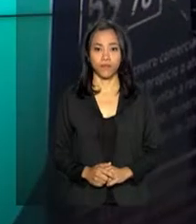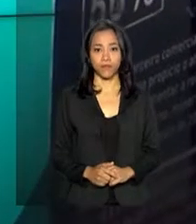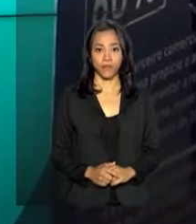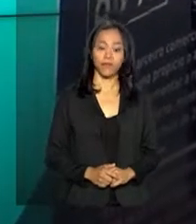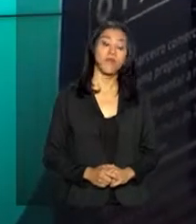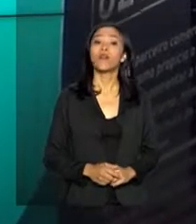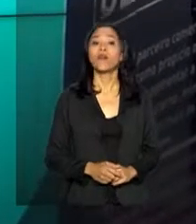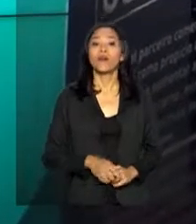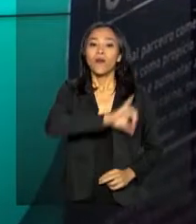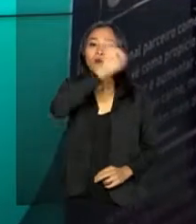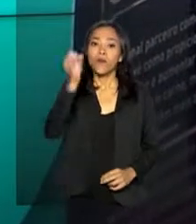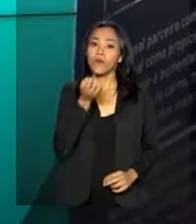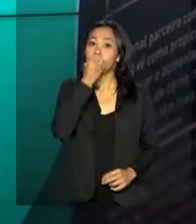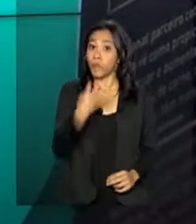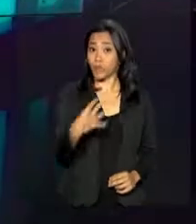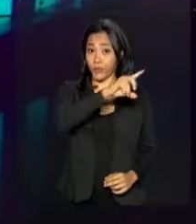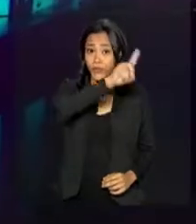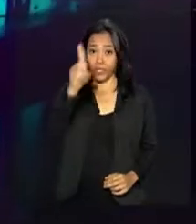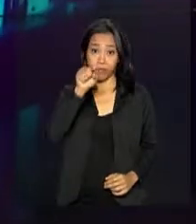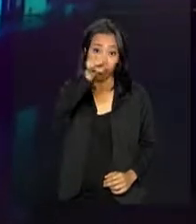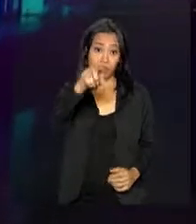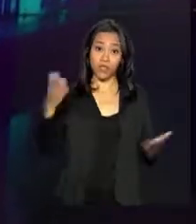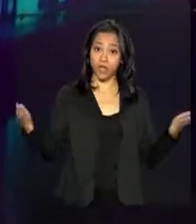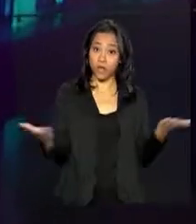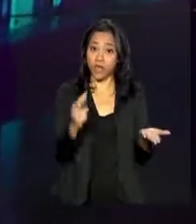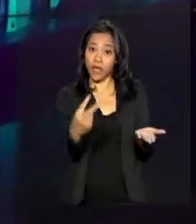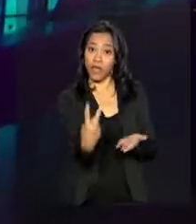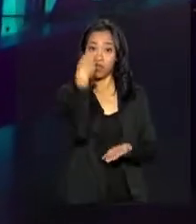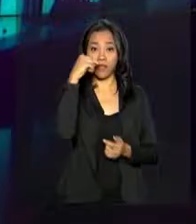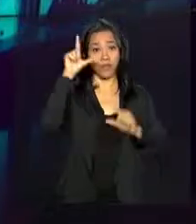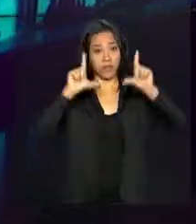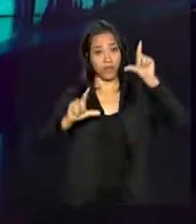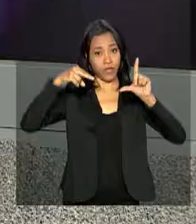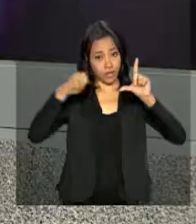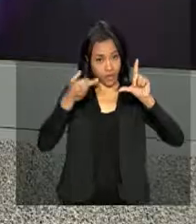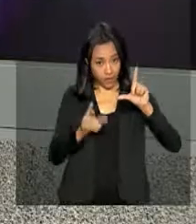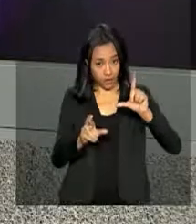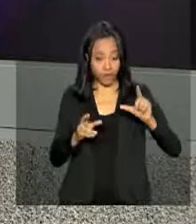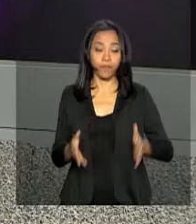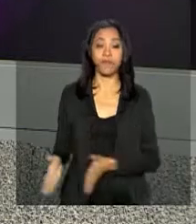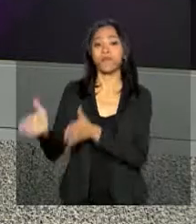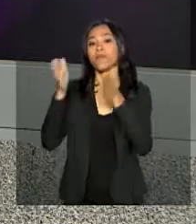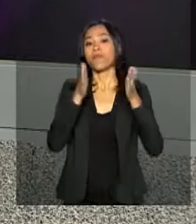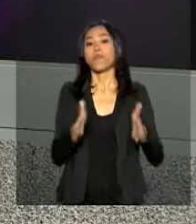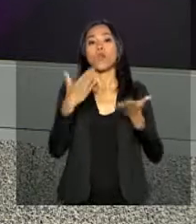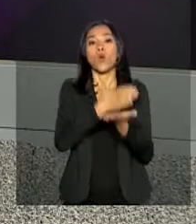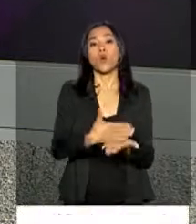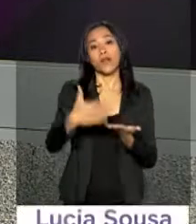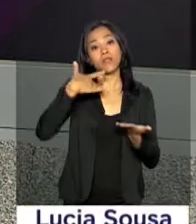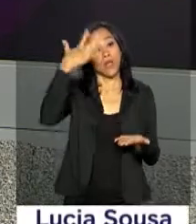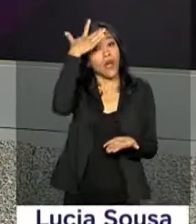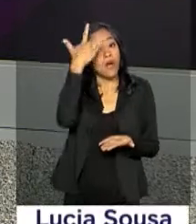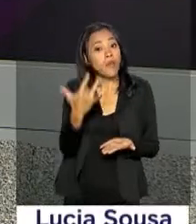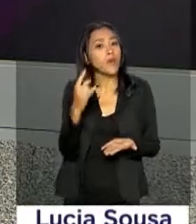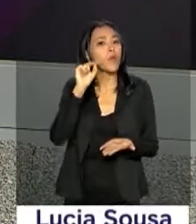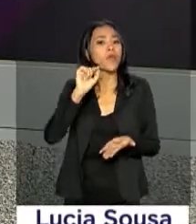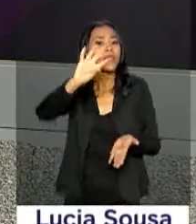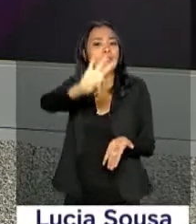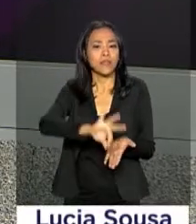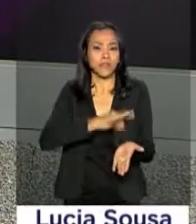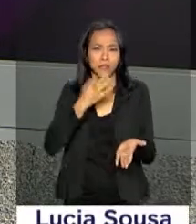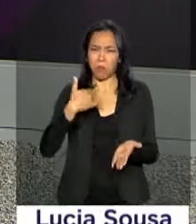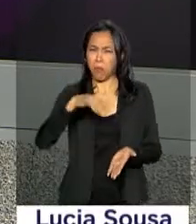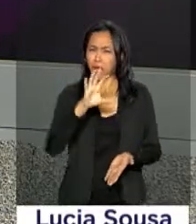olá bom dia pra você que nos acompanha aqui na tv nbr começam amanhã as inscrições para mais de